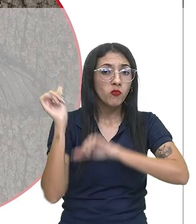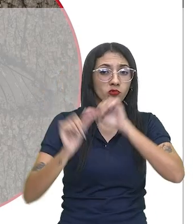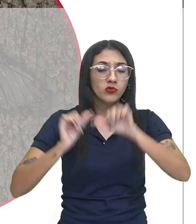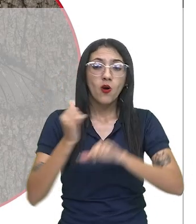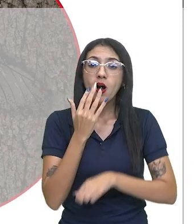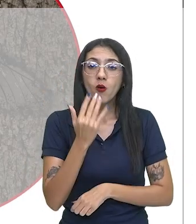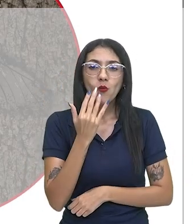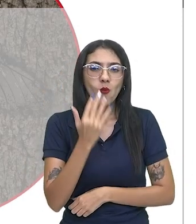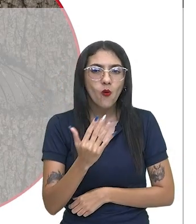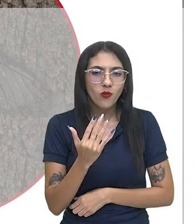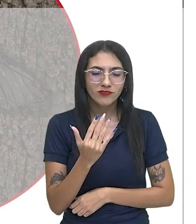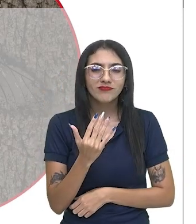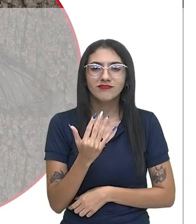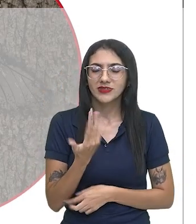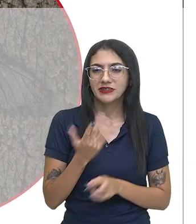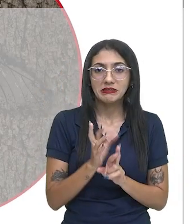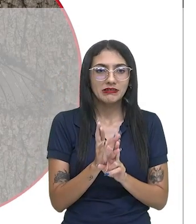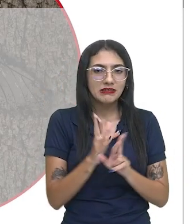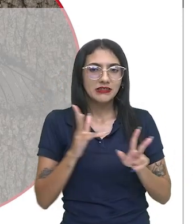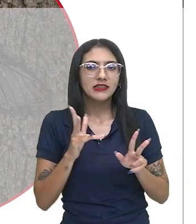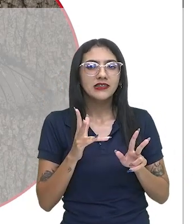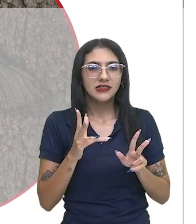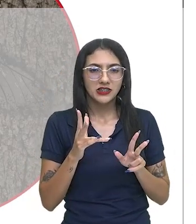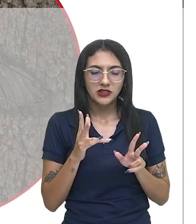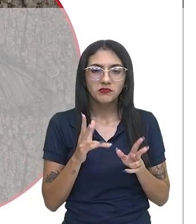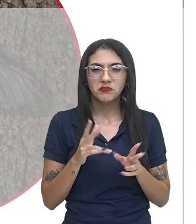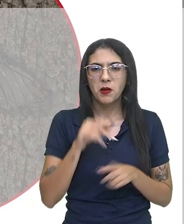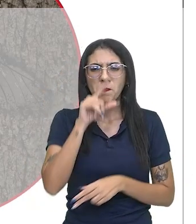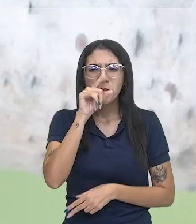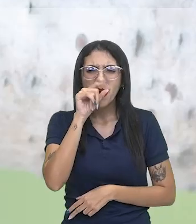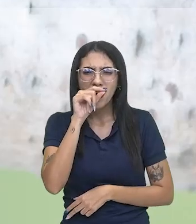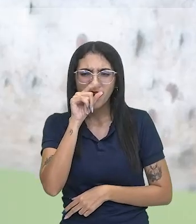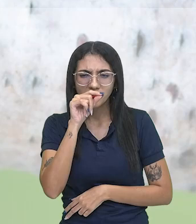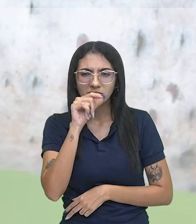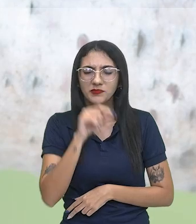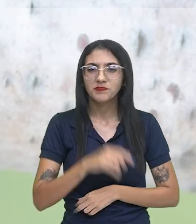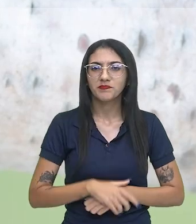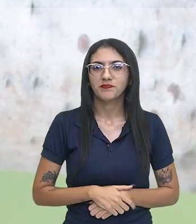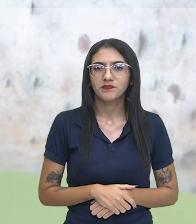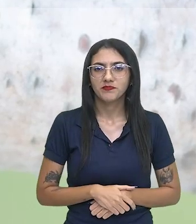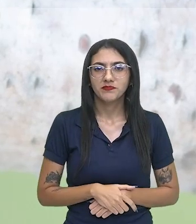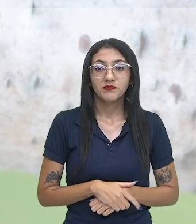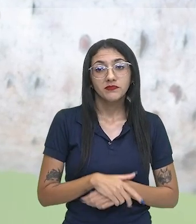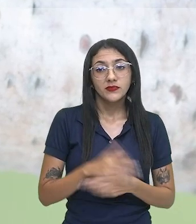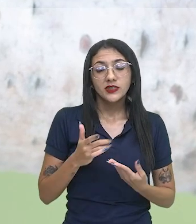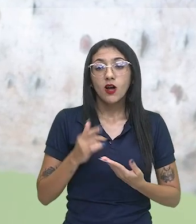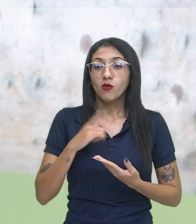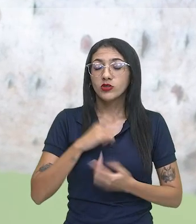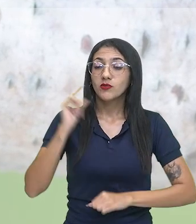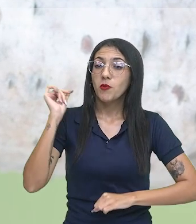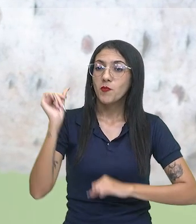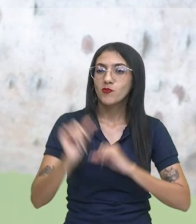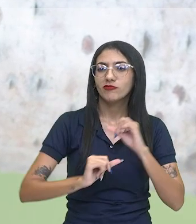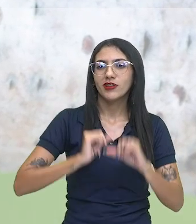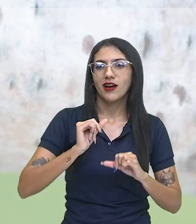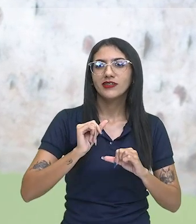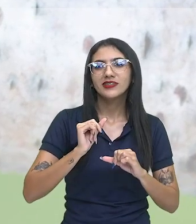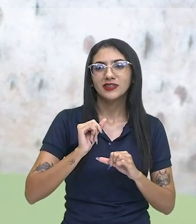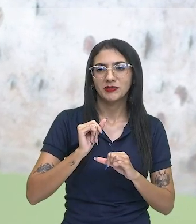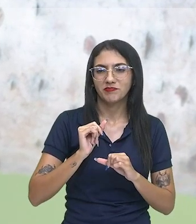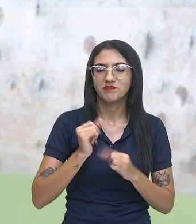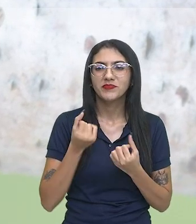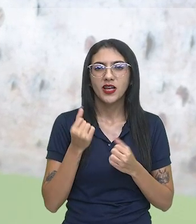uma desvantagem em relação aos predadores como pássaros. Como resultado, houve uma mudança na frequência